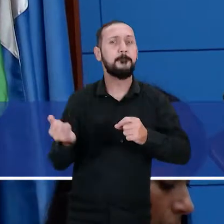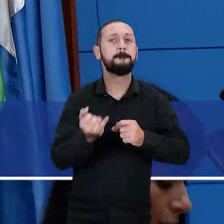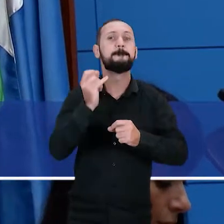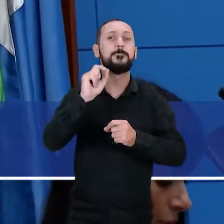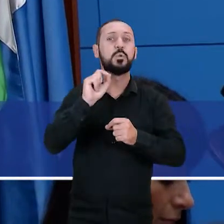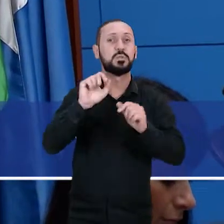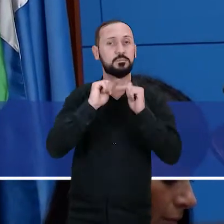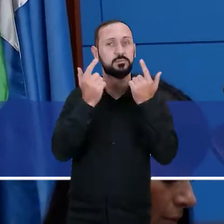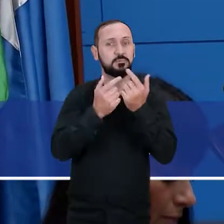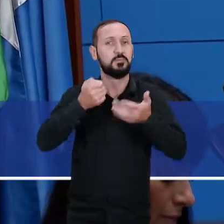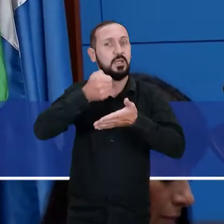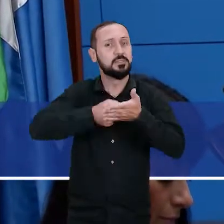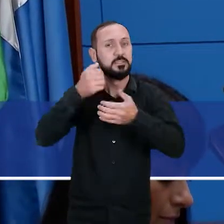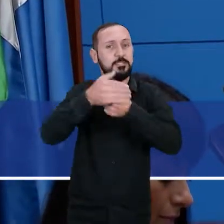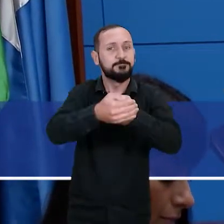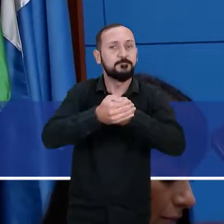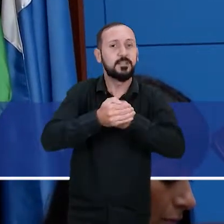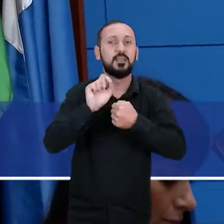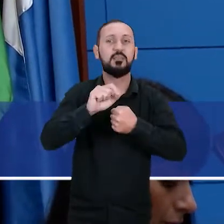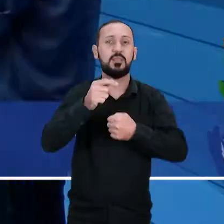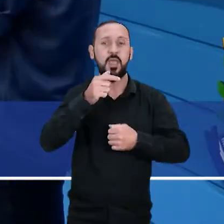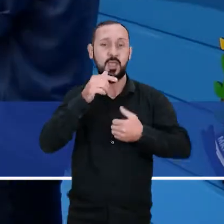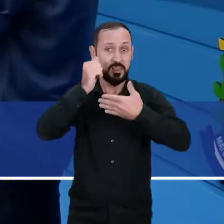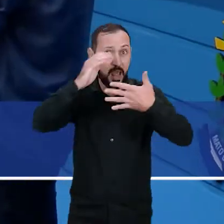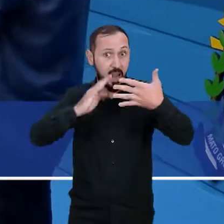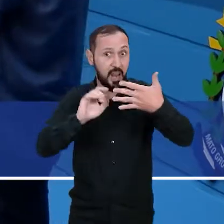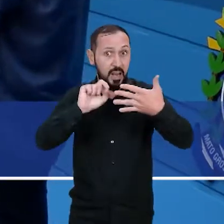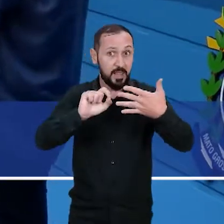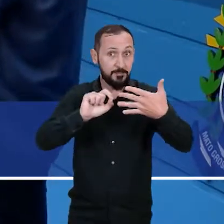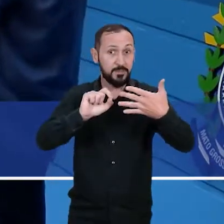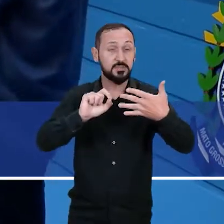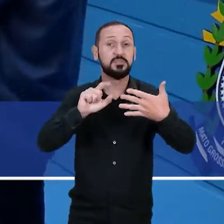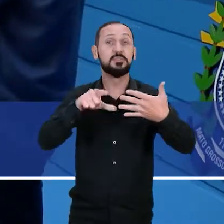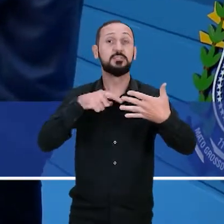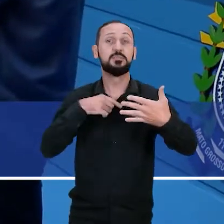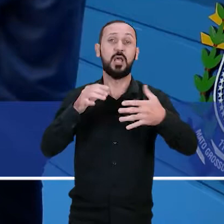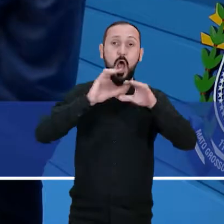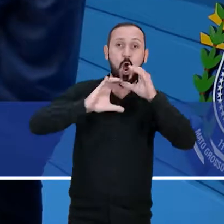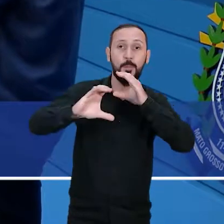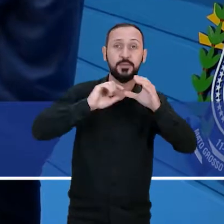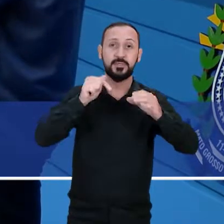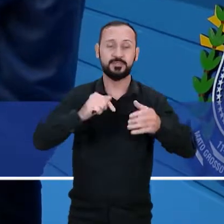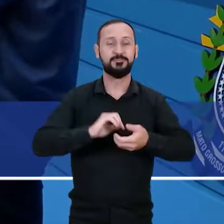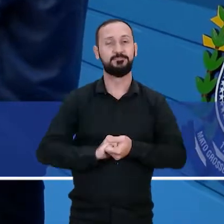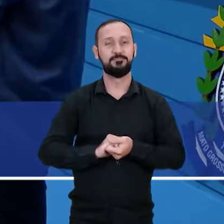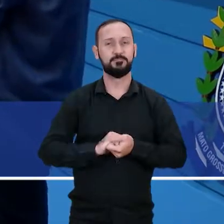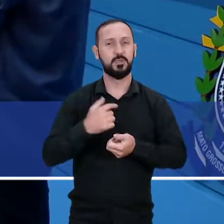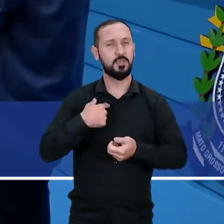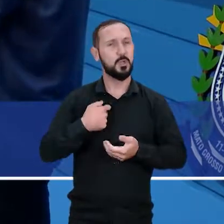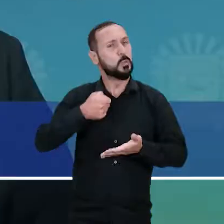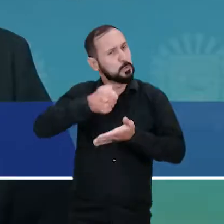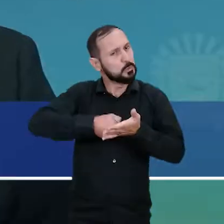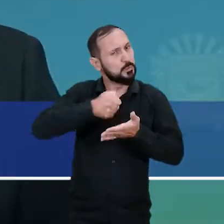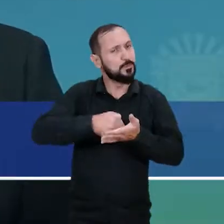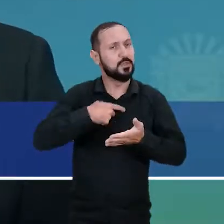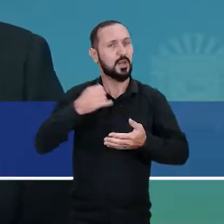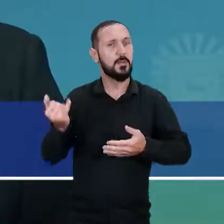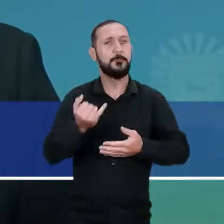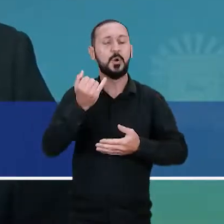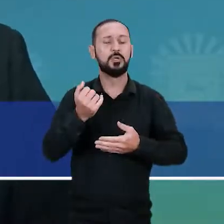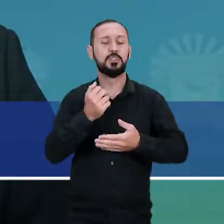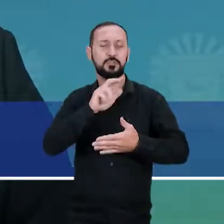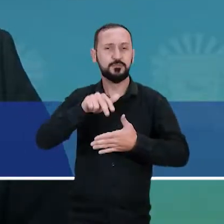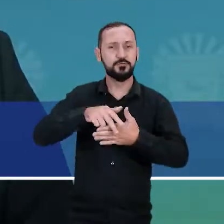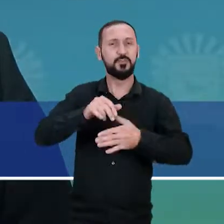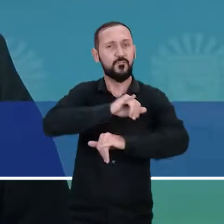o papel da Casa de Leis na defesa dos cidadãos que têm na língua brasileira de sinais, Libras, seu meio de comunicação. Fiz questão de fazer